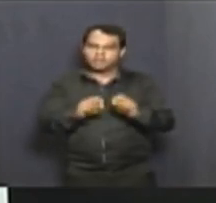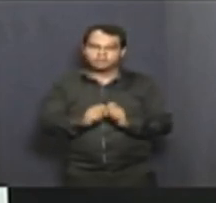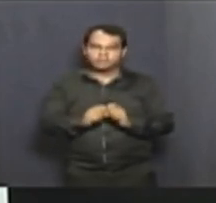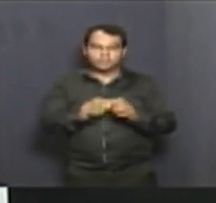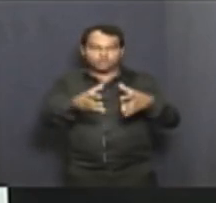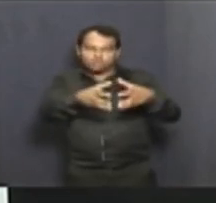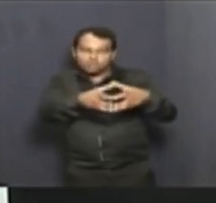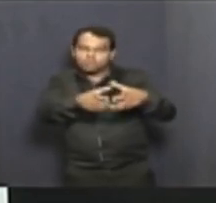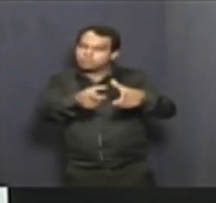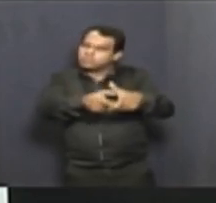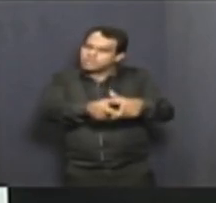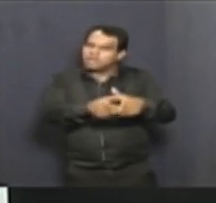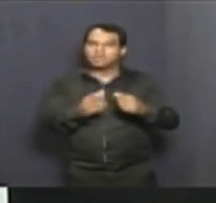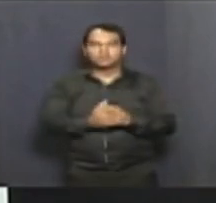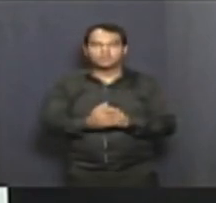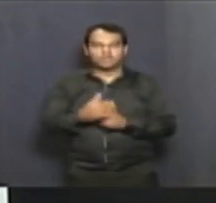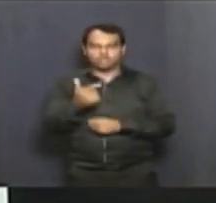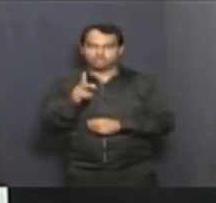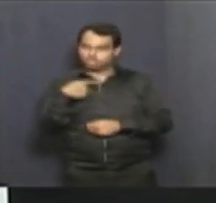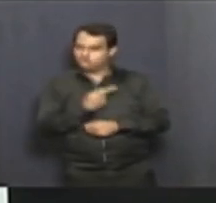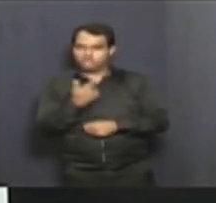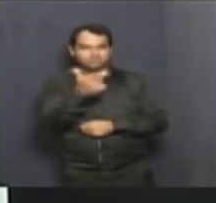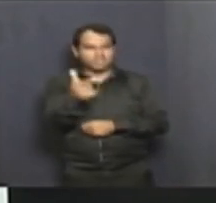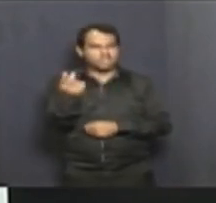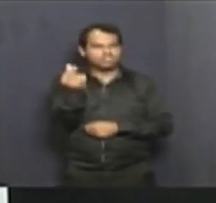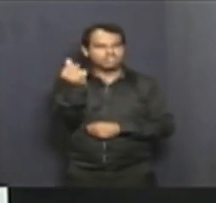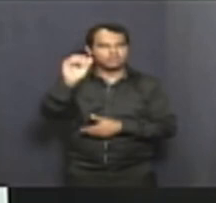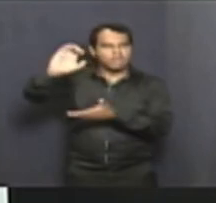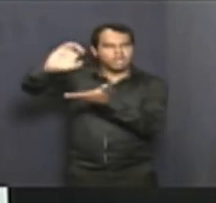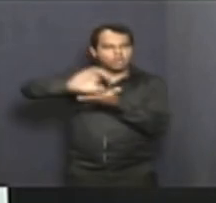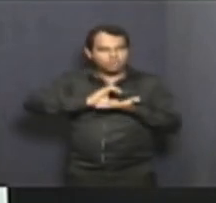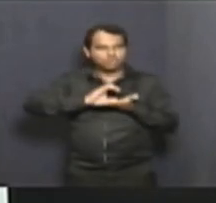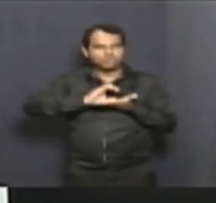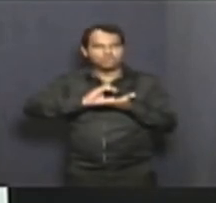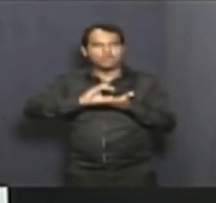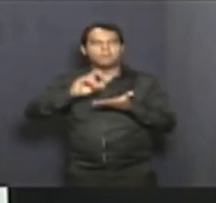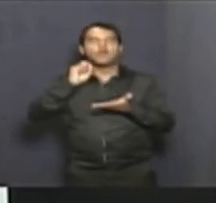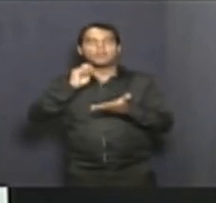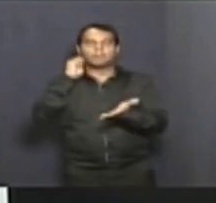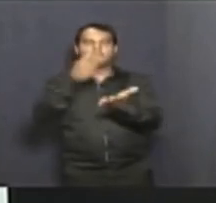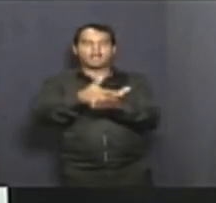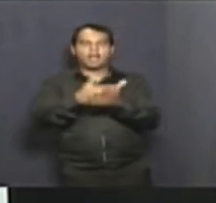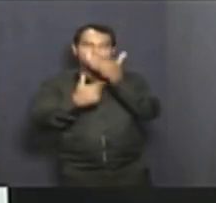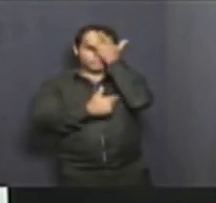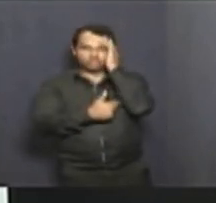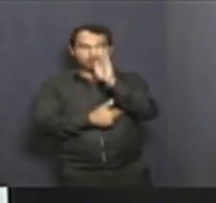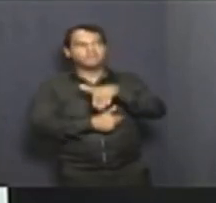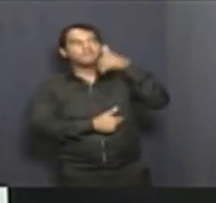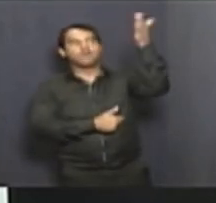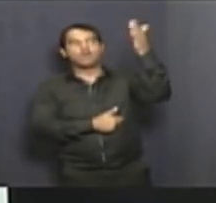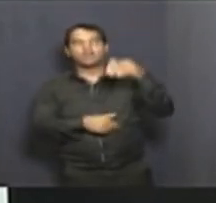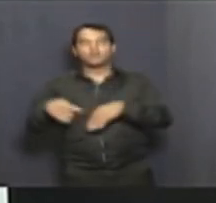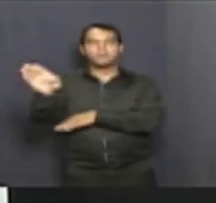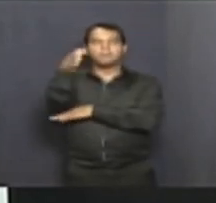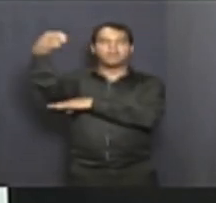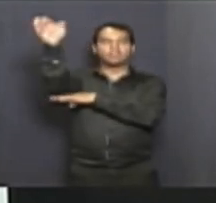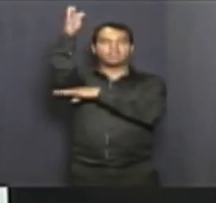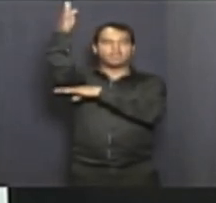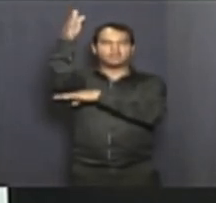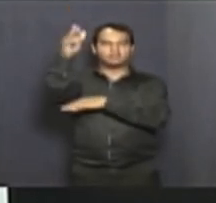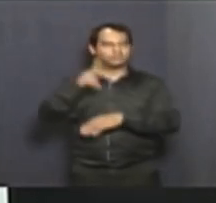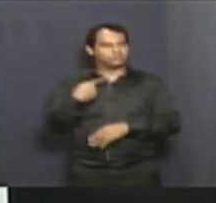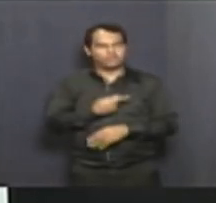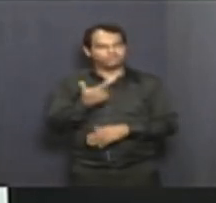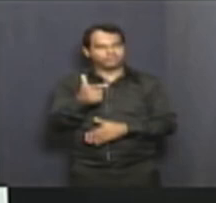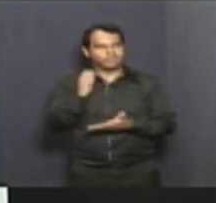recursos do fundo eleitoral para colocar gente aí fora com o bandeirinha mas quero dizer ao